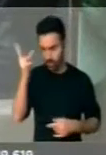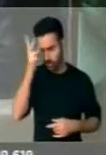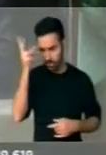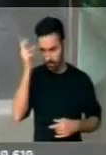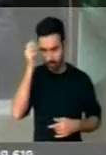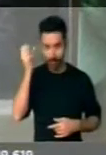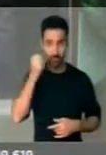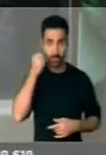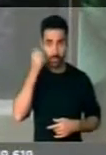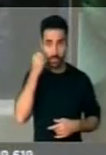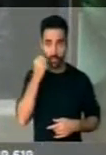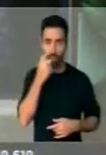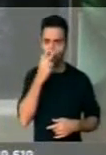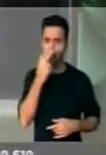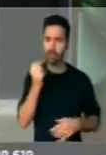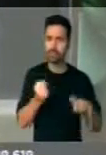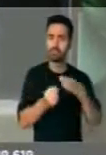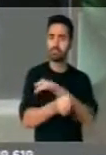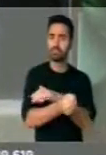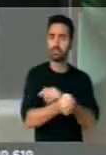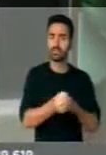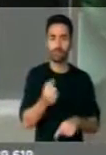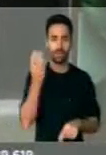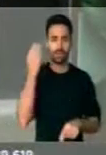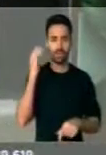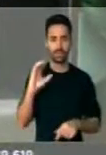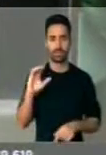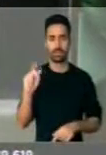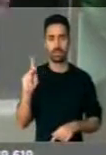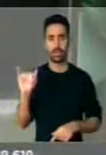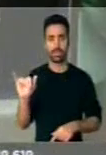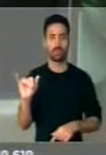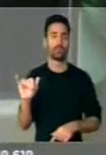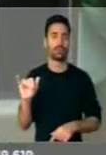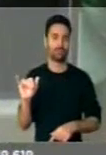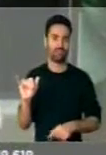mim foram colocados quando teve a CPI da sanguessuga,